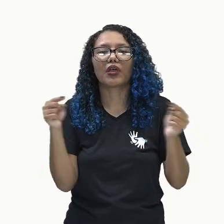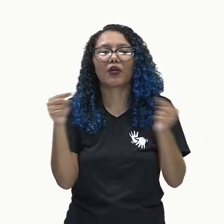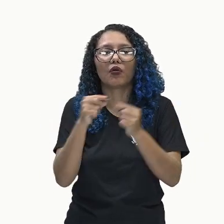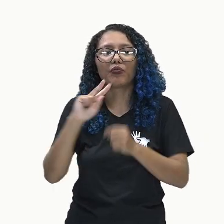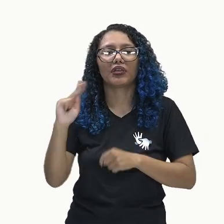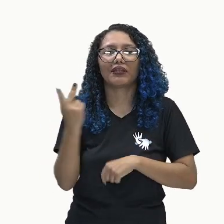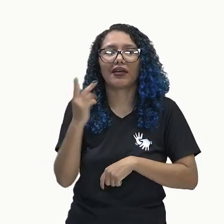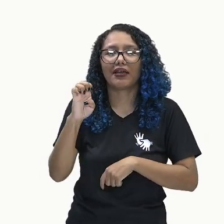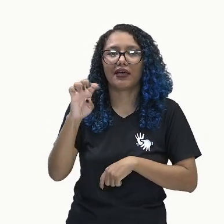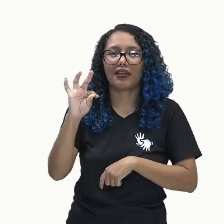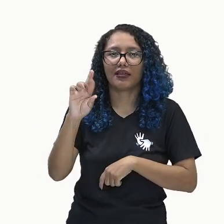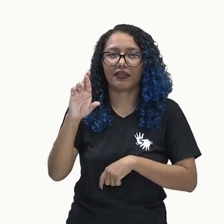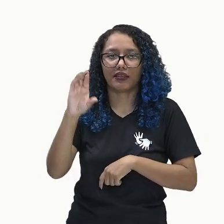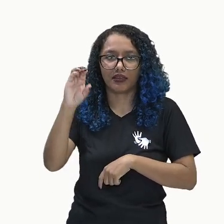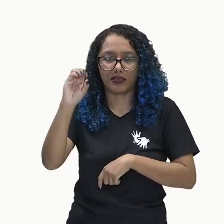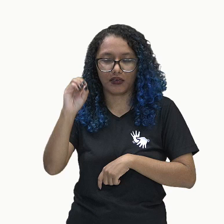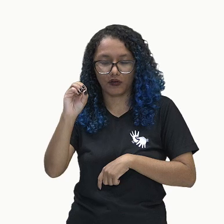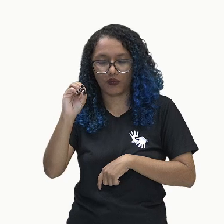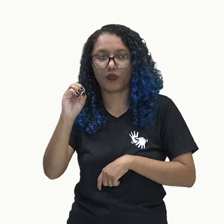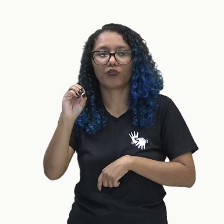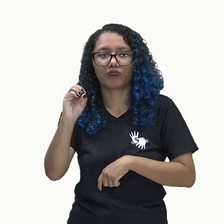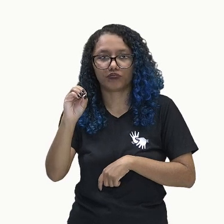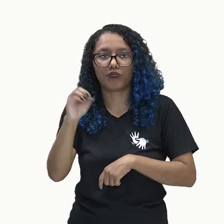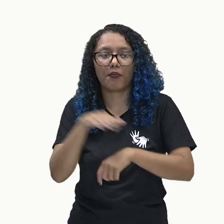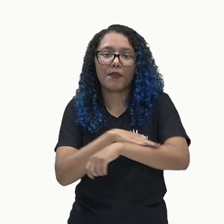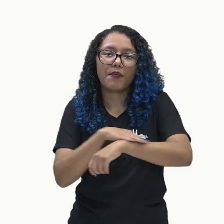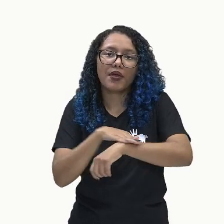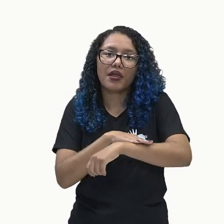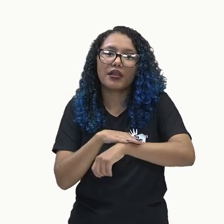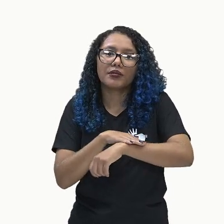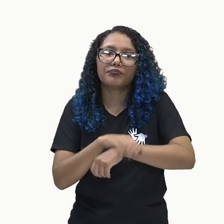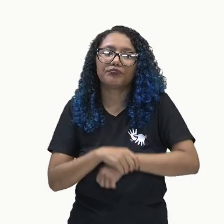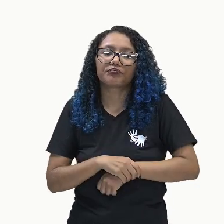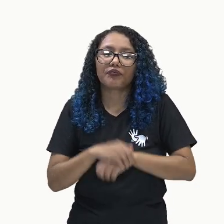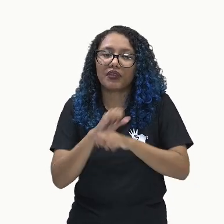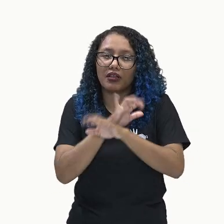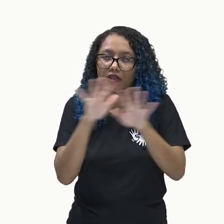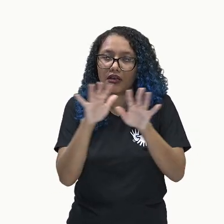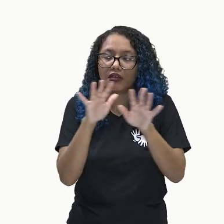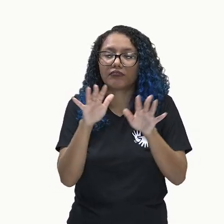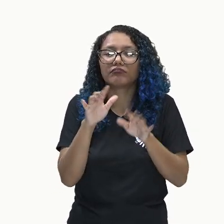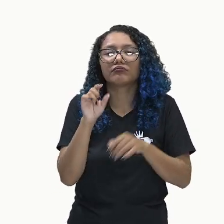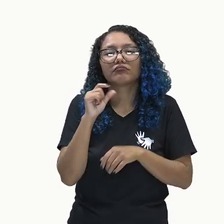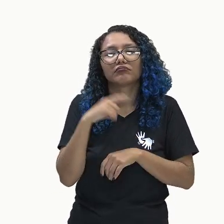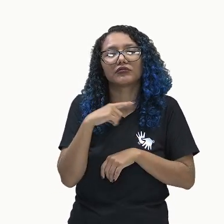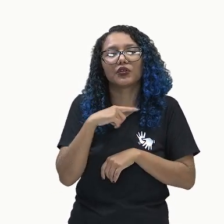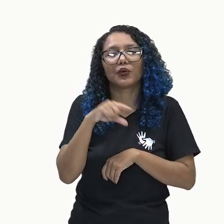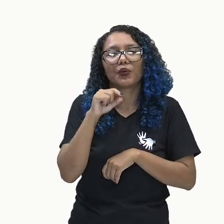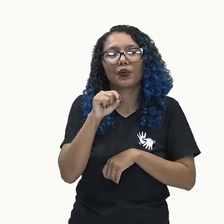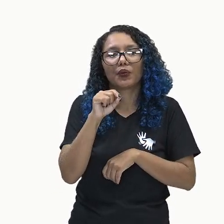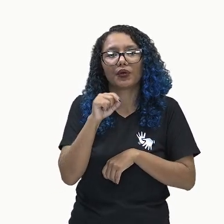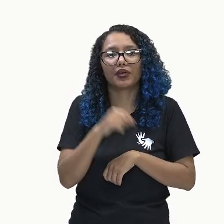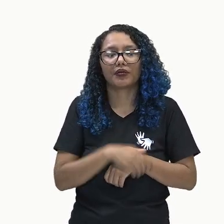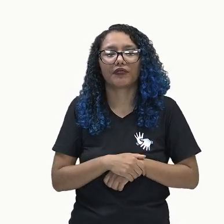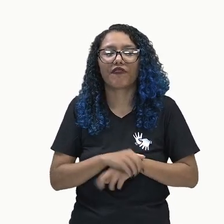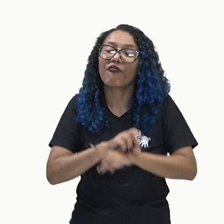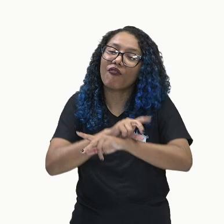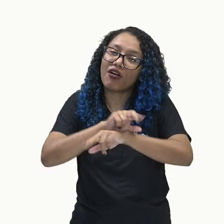ele vai ter essa pele clara, e a gente já viu aí em algumas imagens que a pele clara tem um verdadeiro